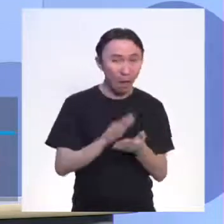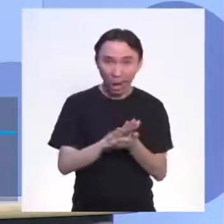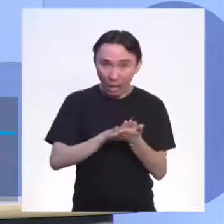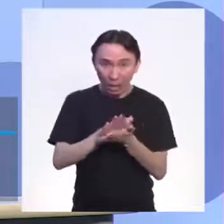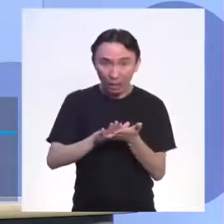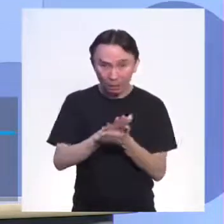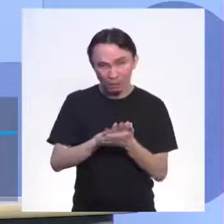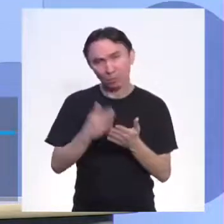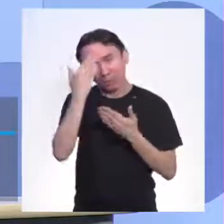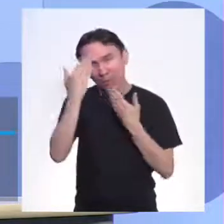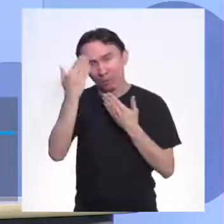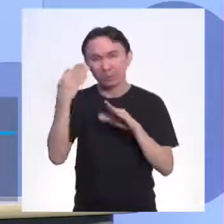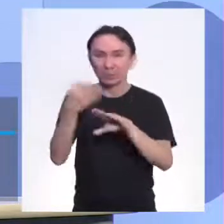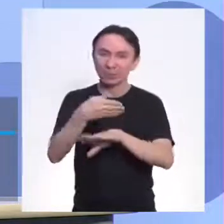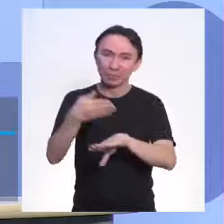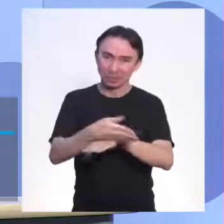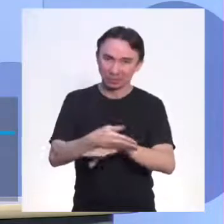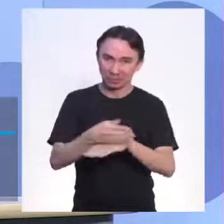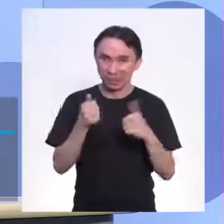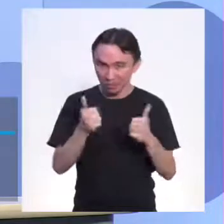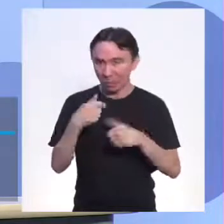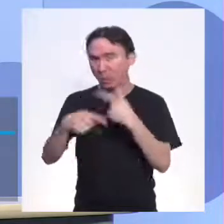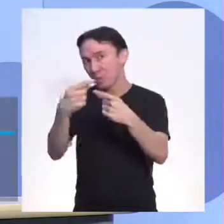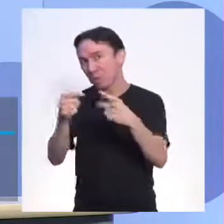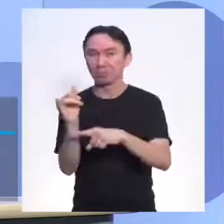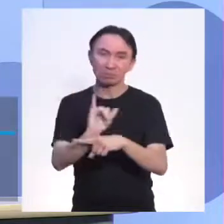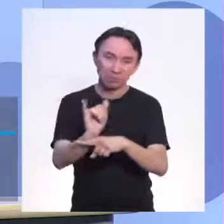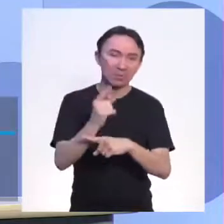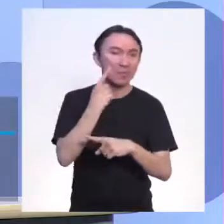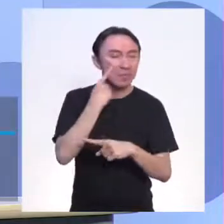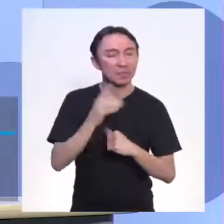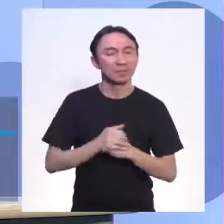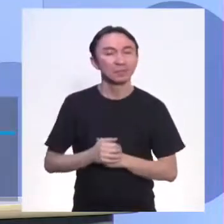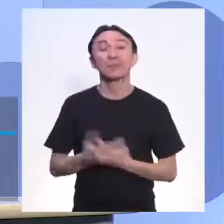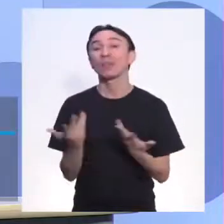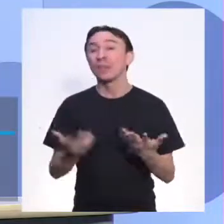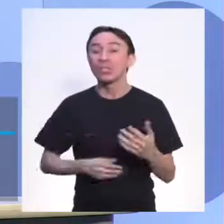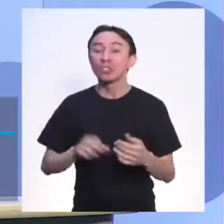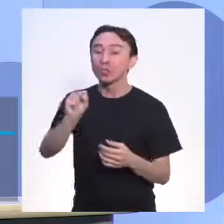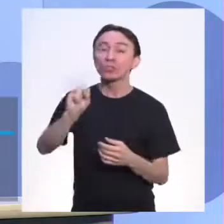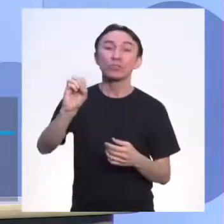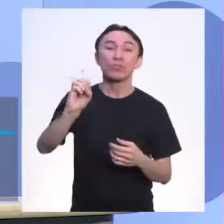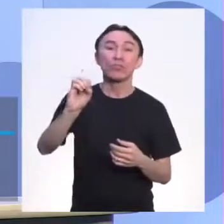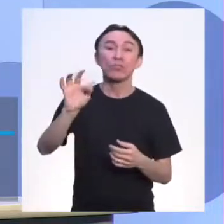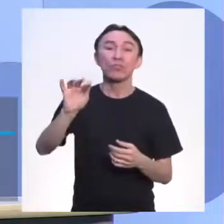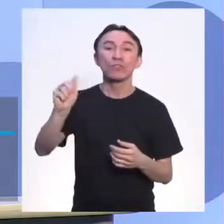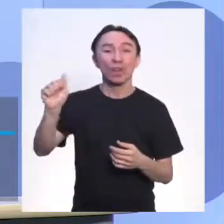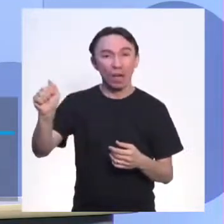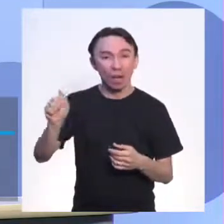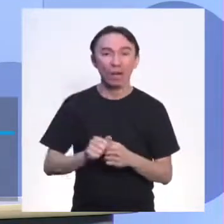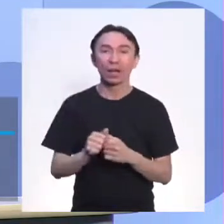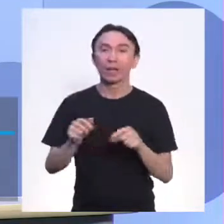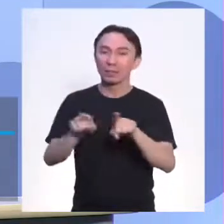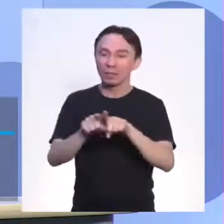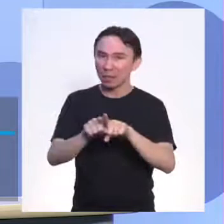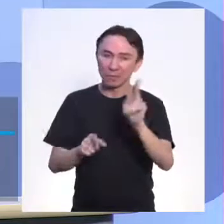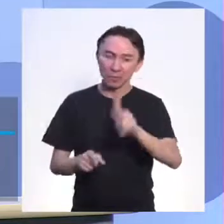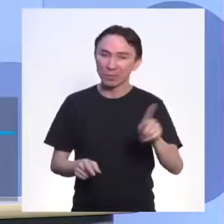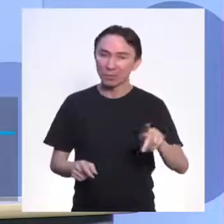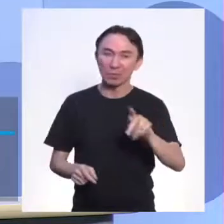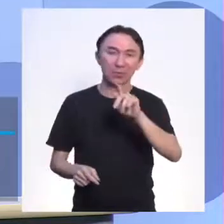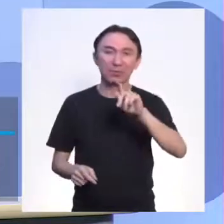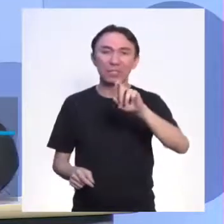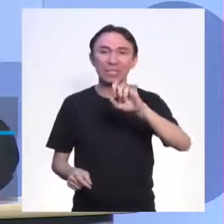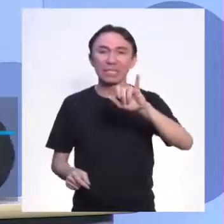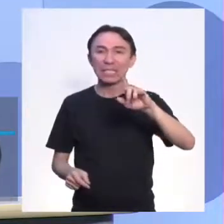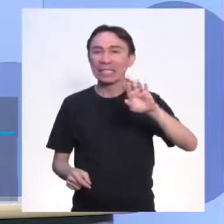você que assiste depois a nossa aula, não tem problema. Então, um abraço aí para a Sofia e pela Melanie, do professor Irineu, Carolina,